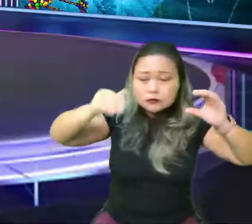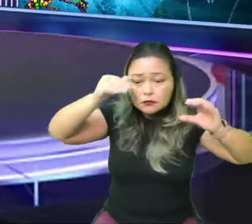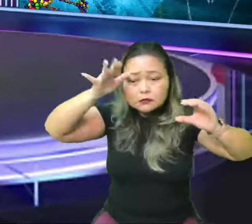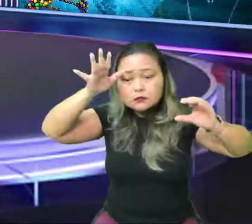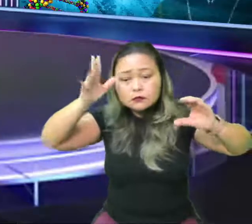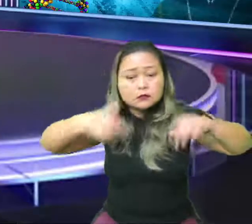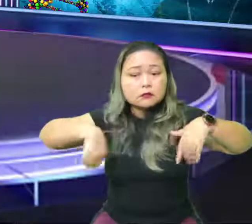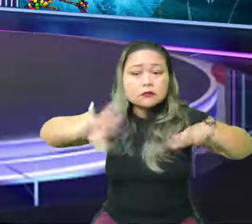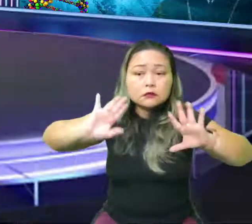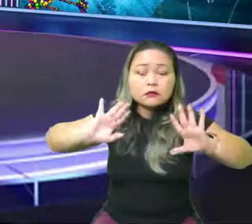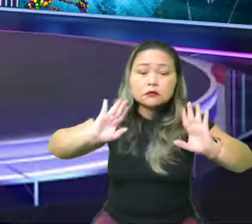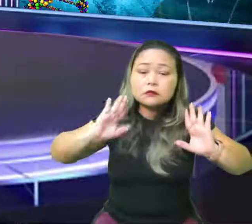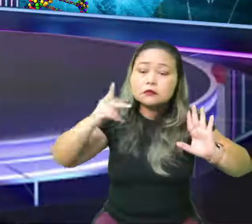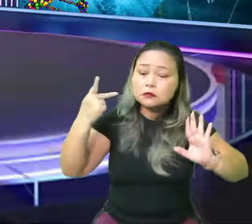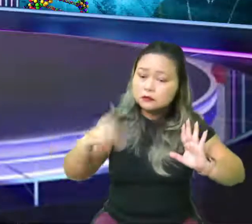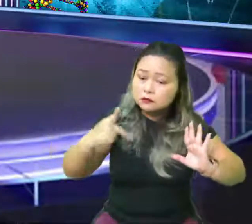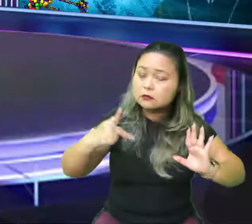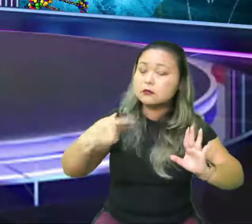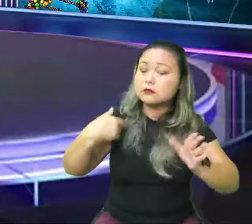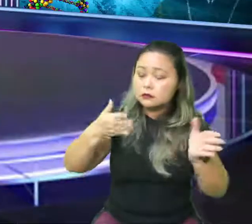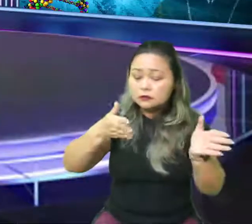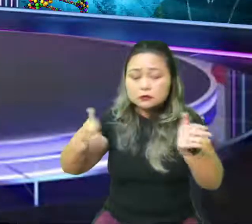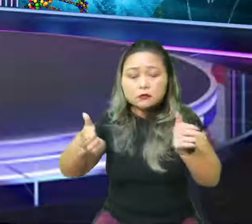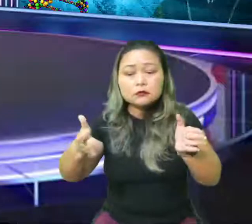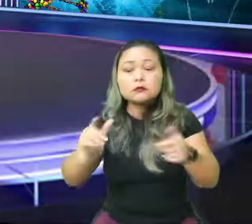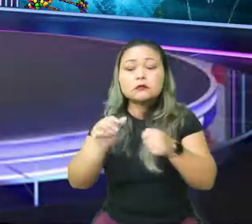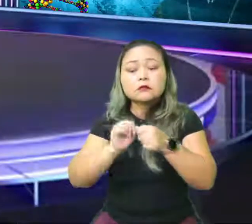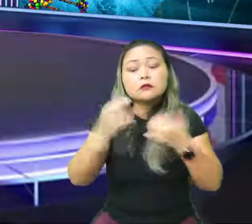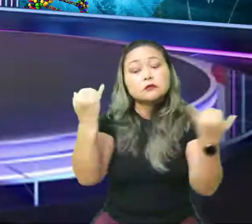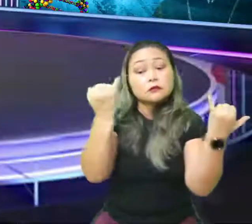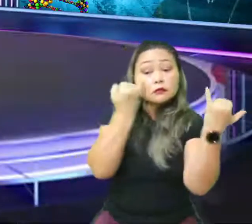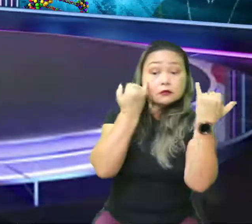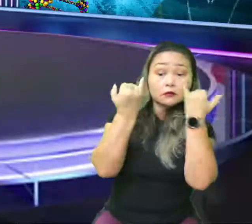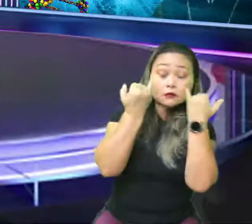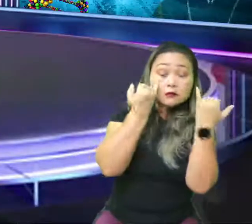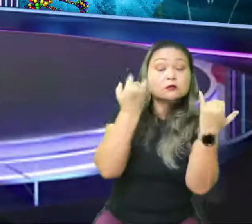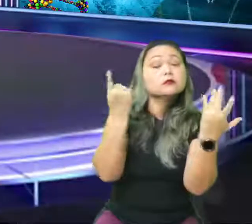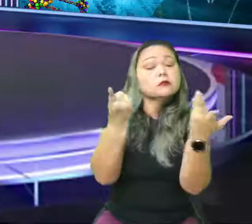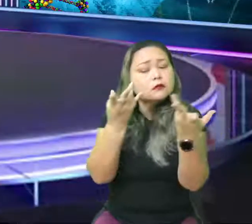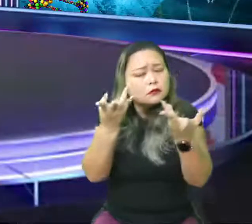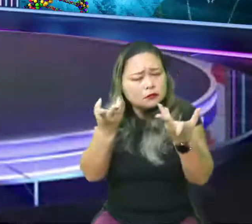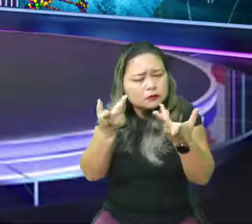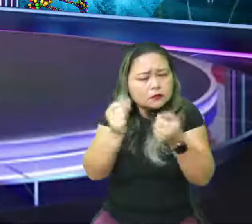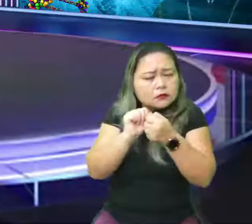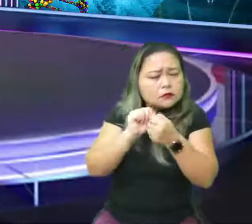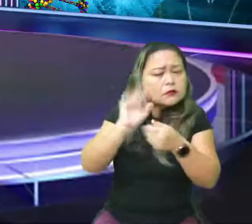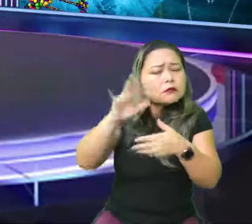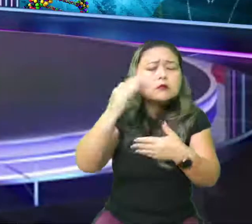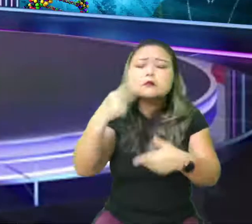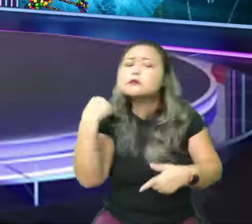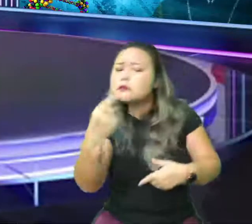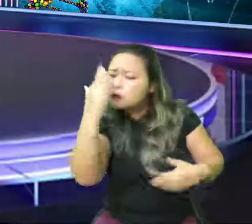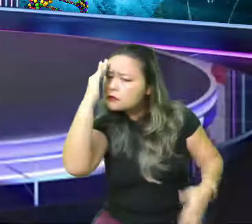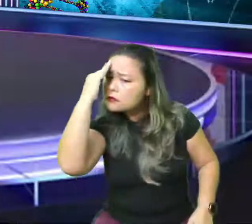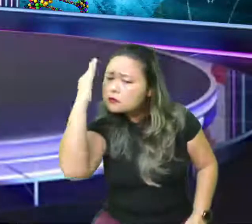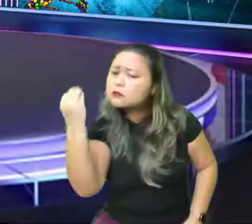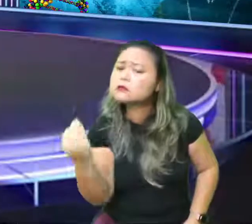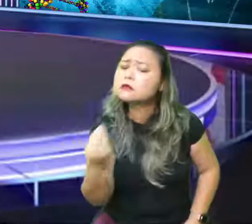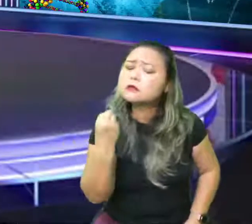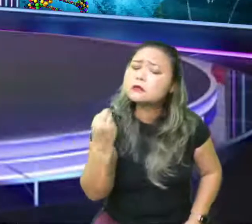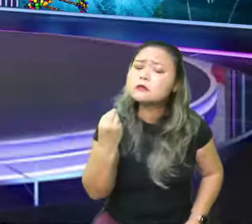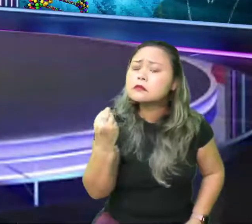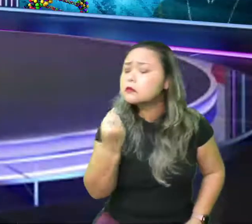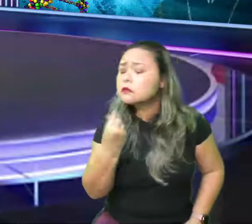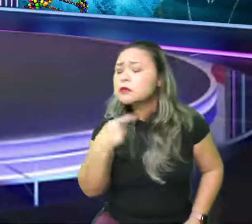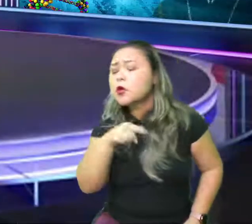o conhecimento da sua época, do seu período, vão trazer informações muito preciosas para a gente entender, né,